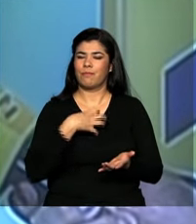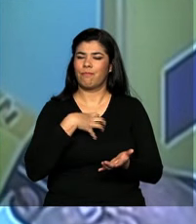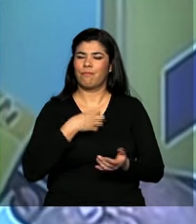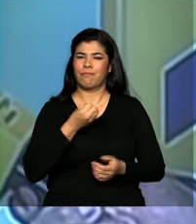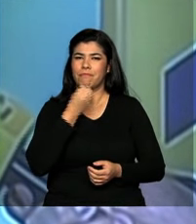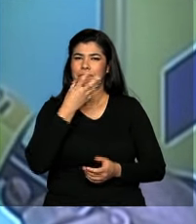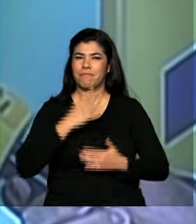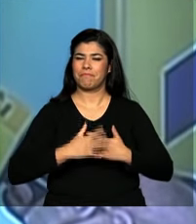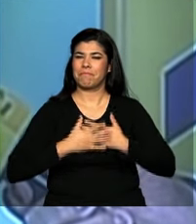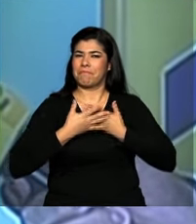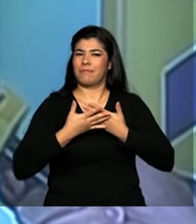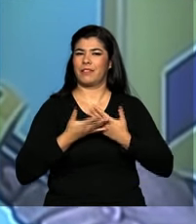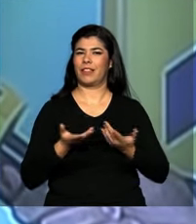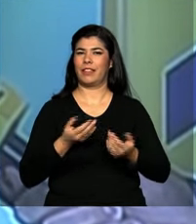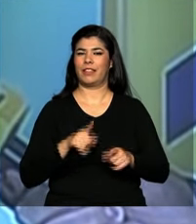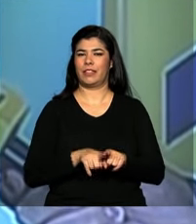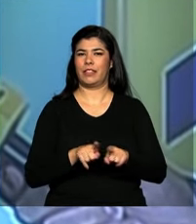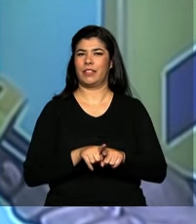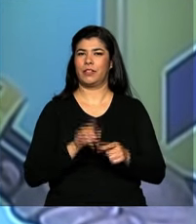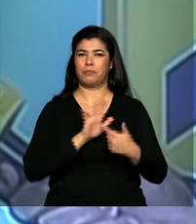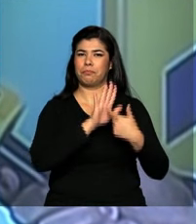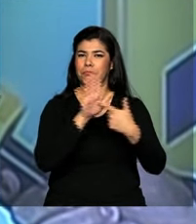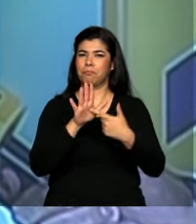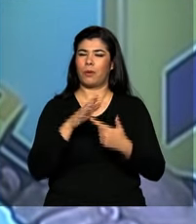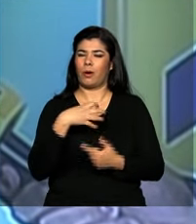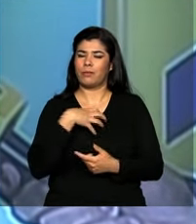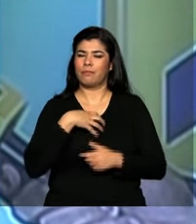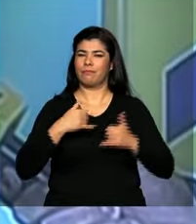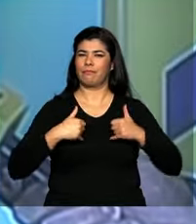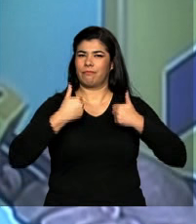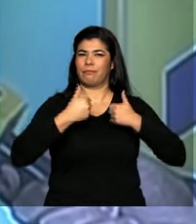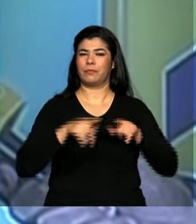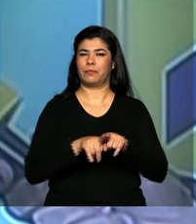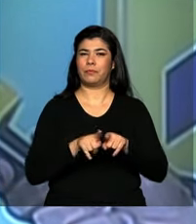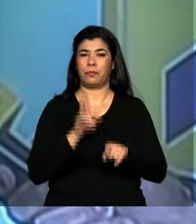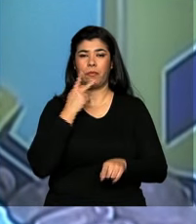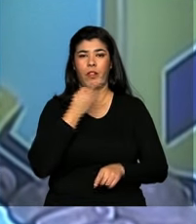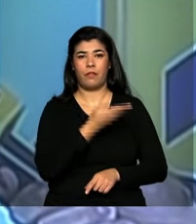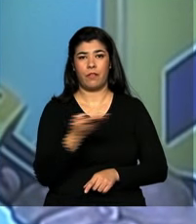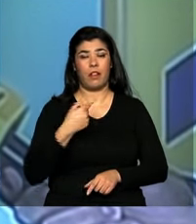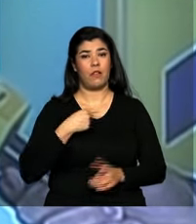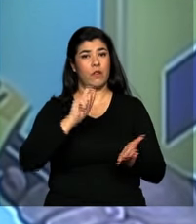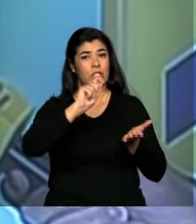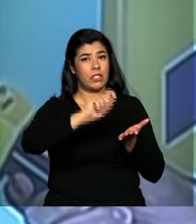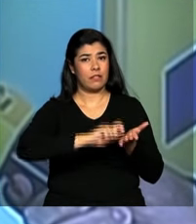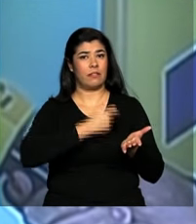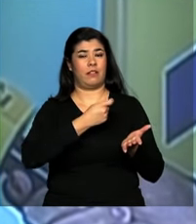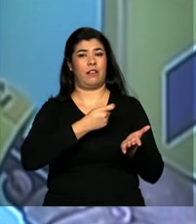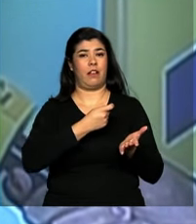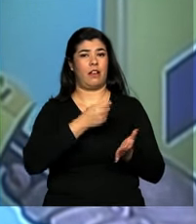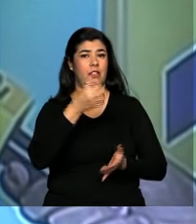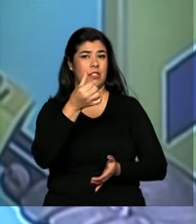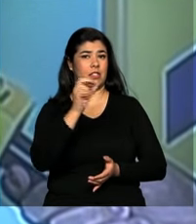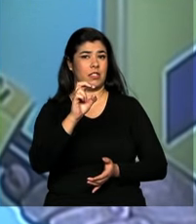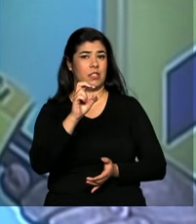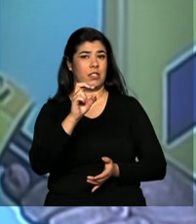satisfação interna, evidente que é. E dizer que eu vou assinar esses 65